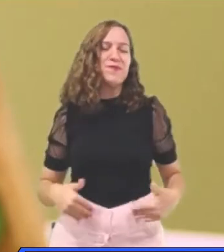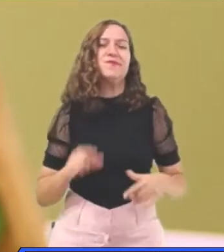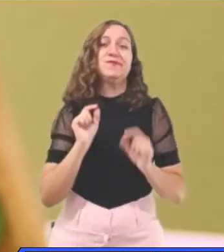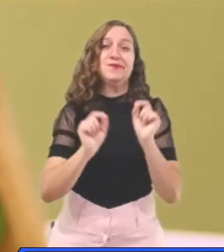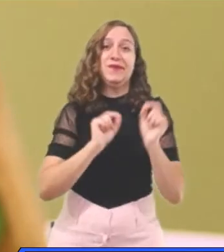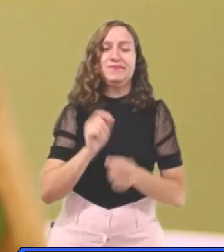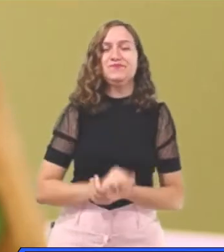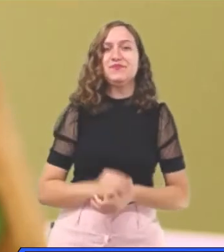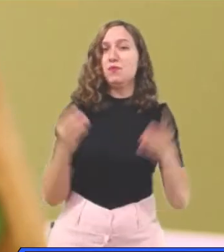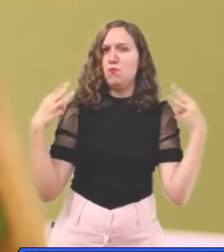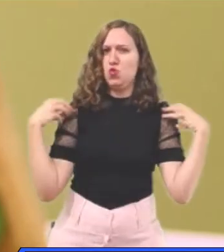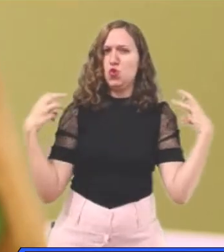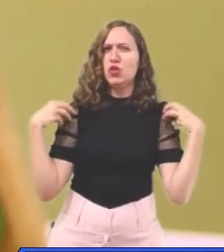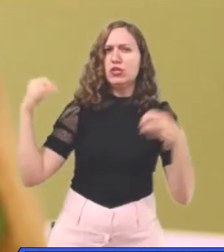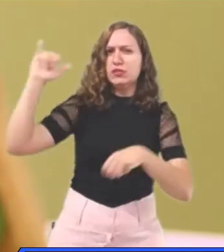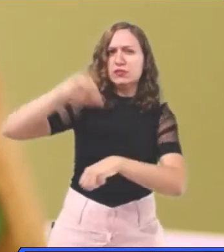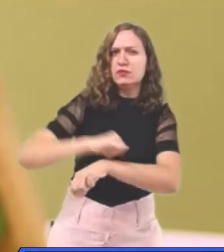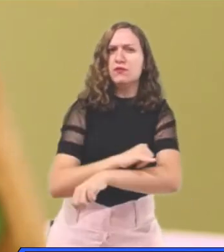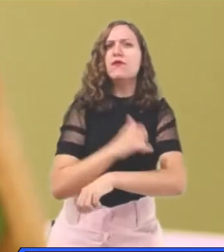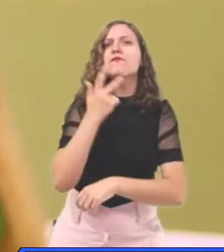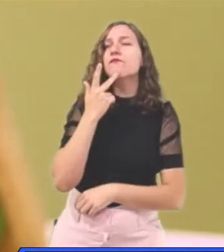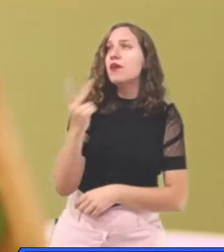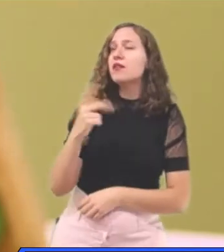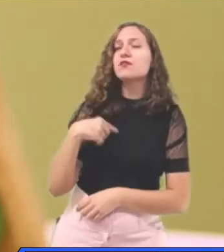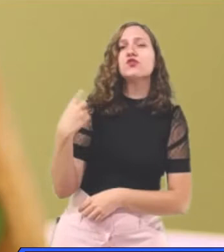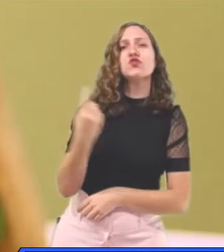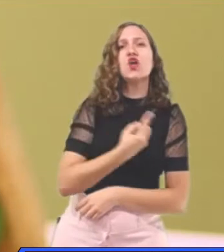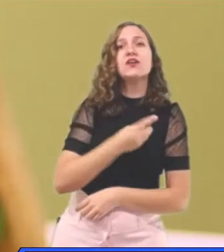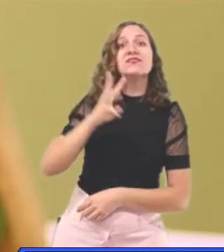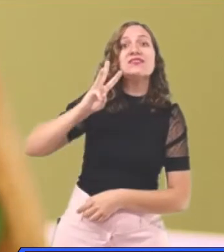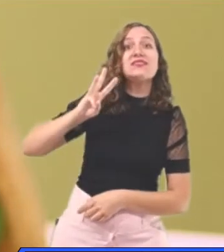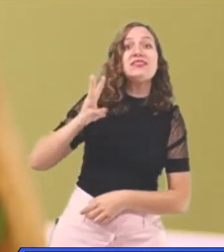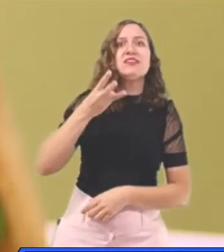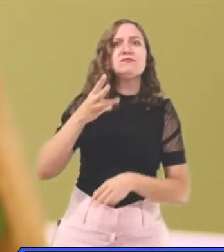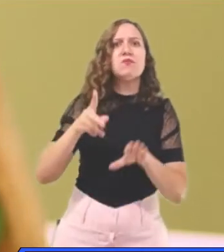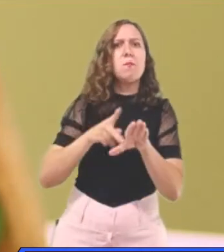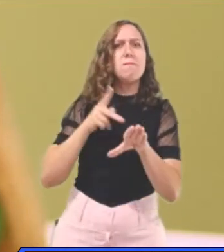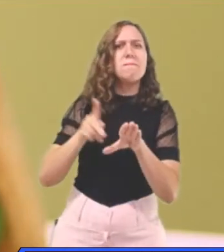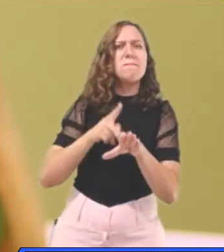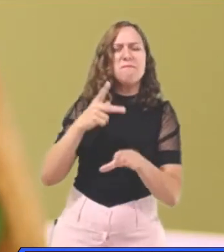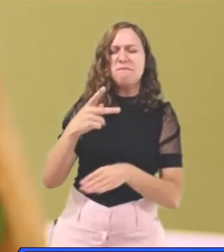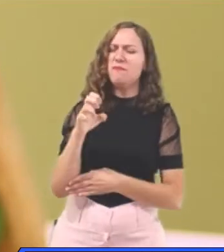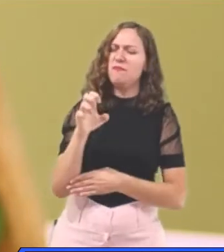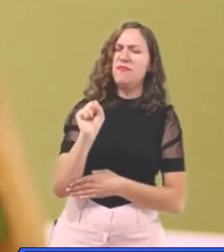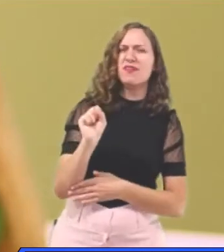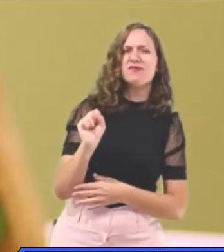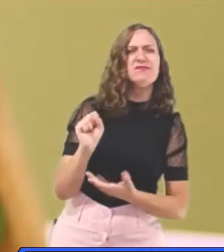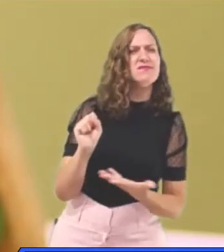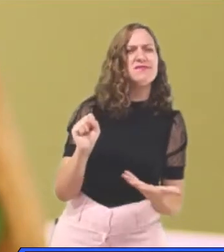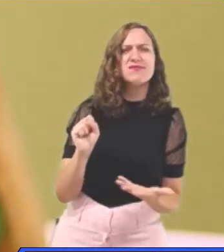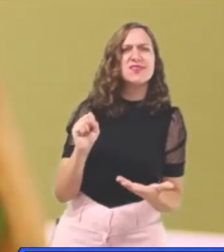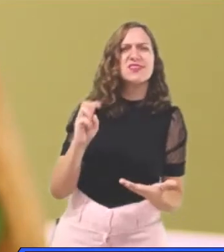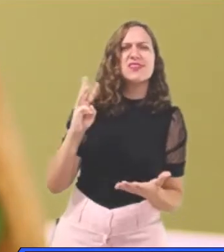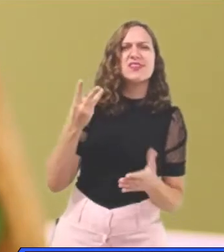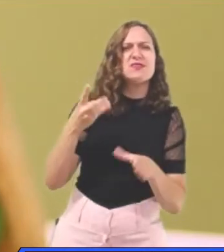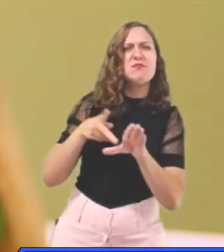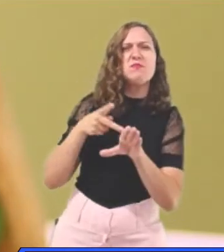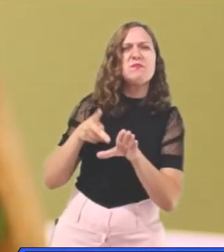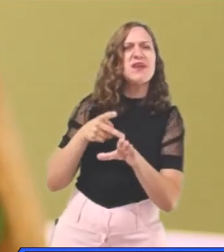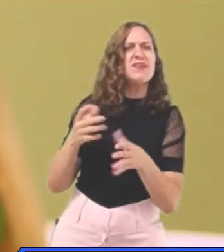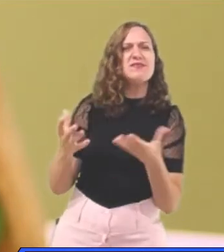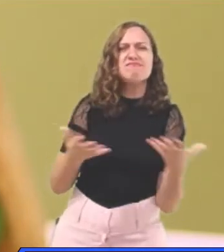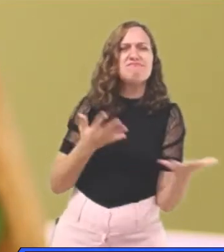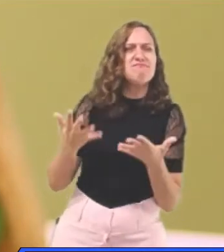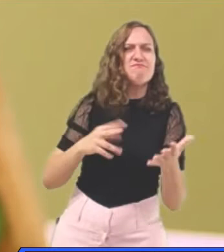assim: nós estamos a 3.000 pés. Pensa nisso, 3.000 pés. Olha